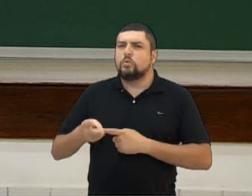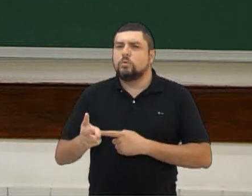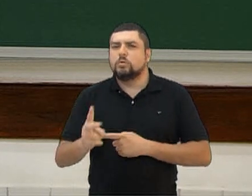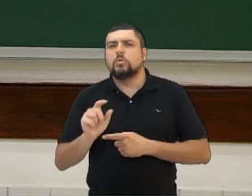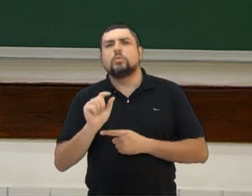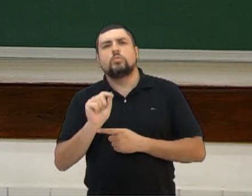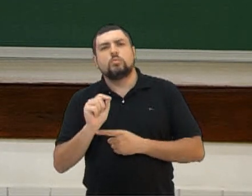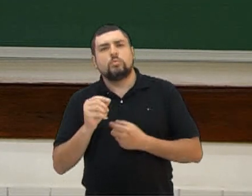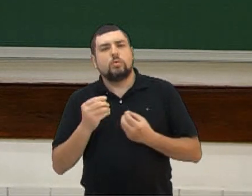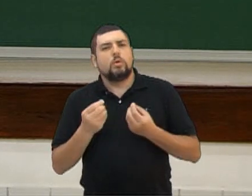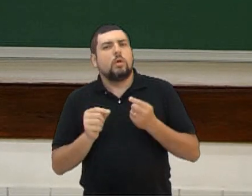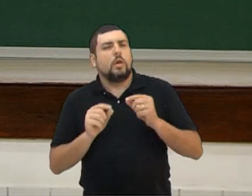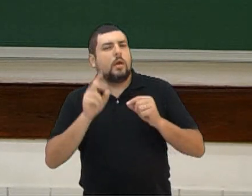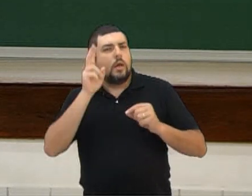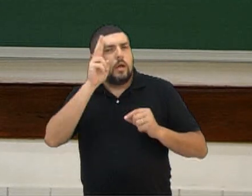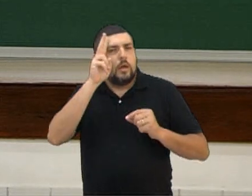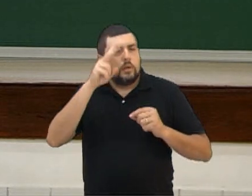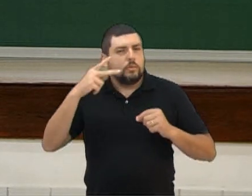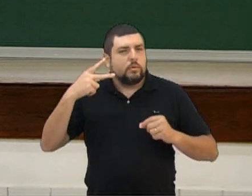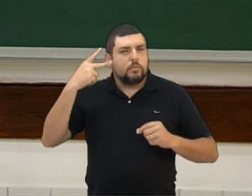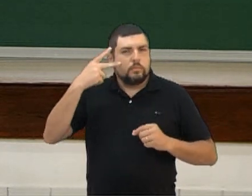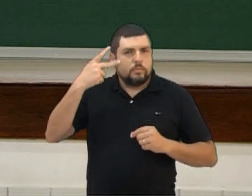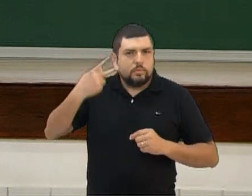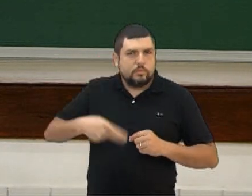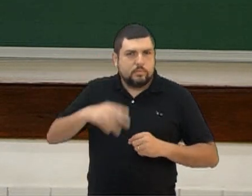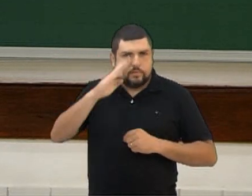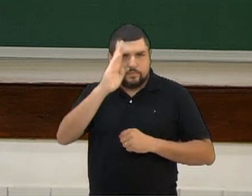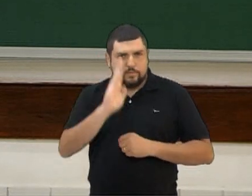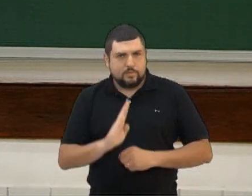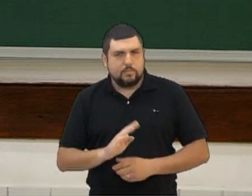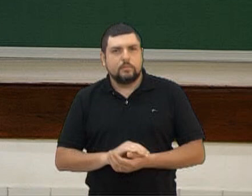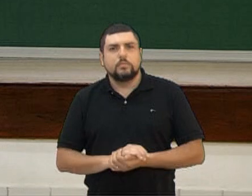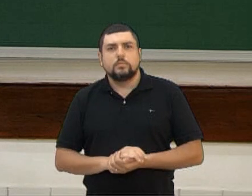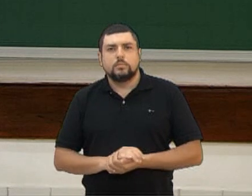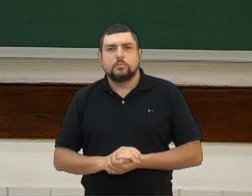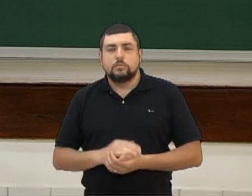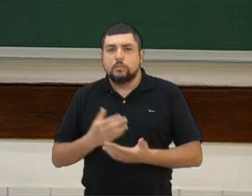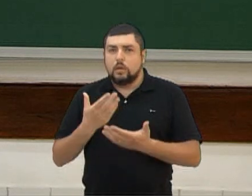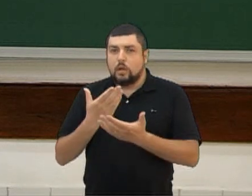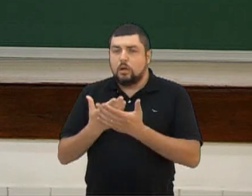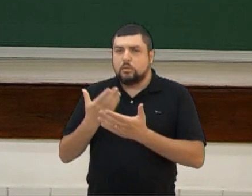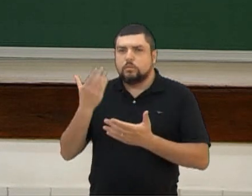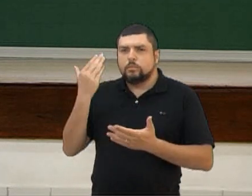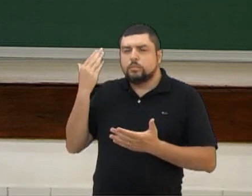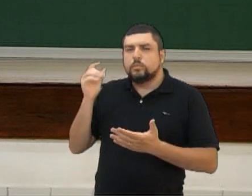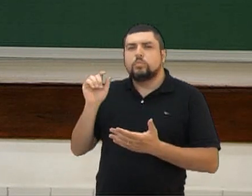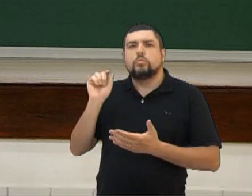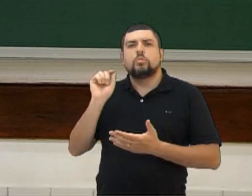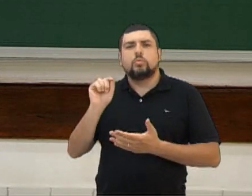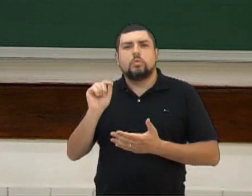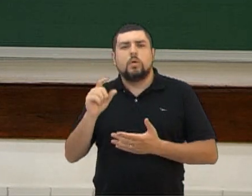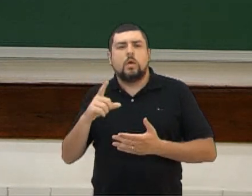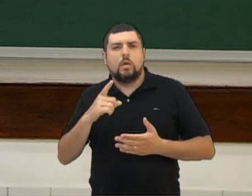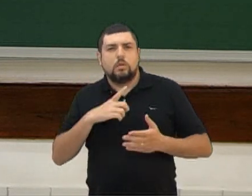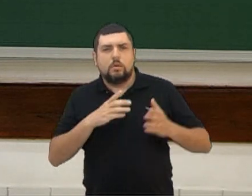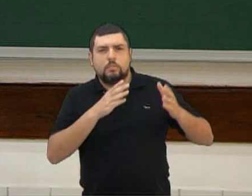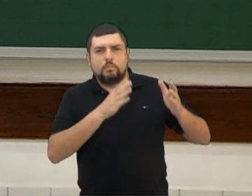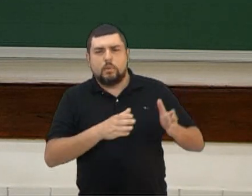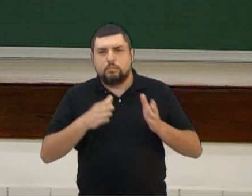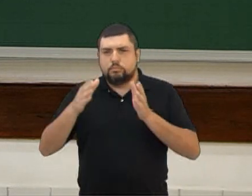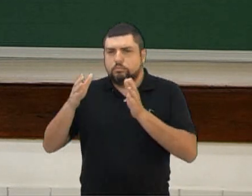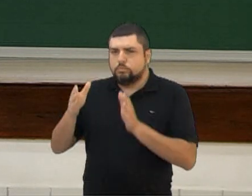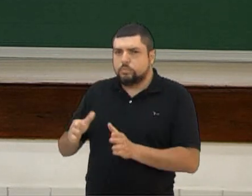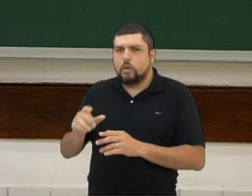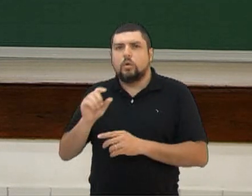história política do Brasil. E aí, nas aulas anteriores, a gente revisitou dois períodos recentes